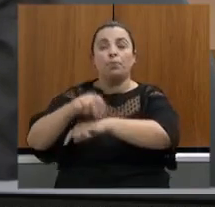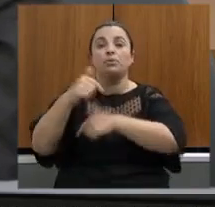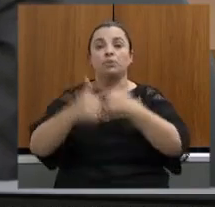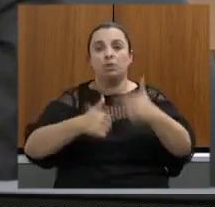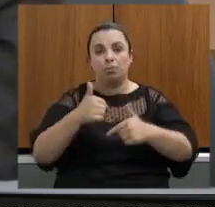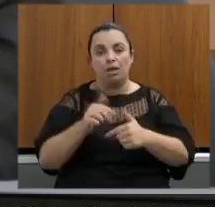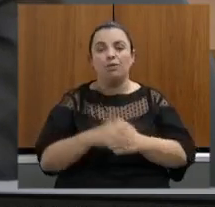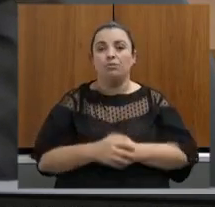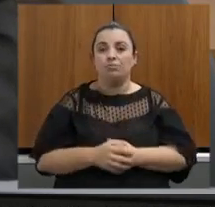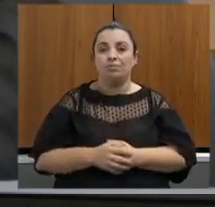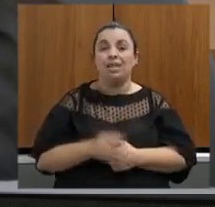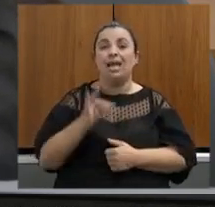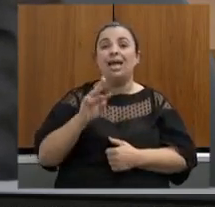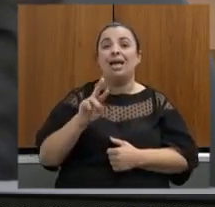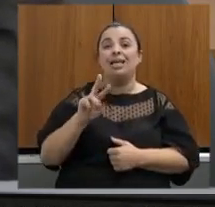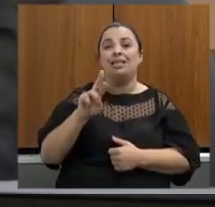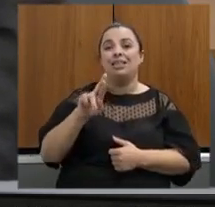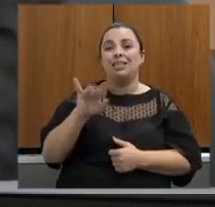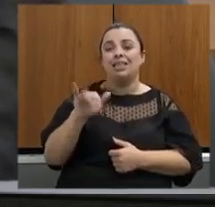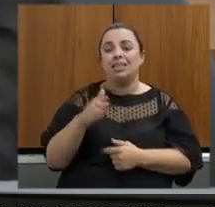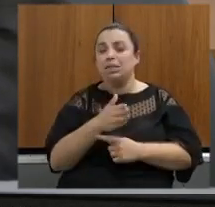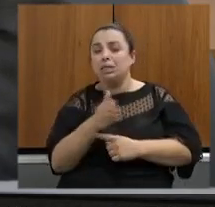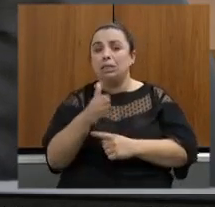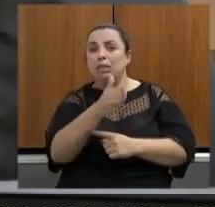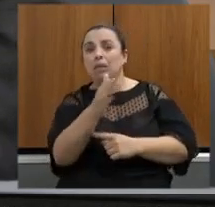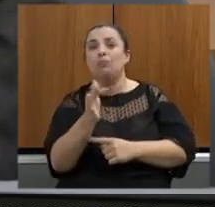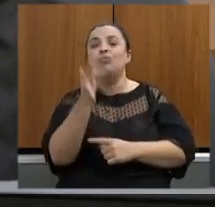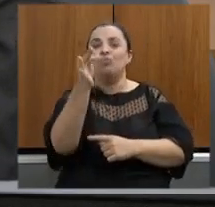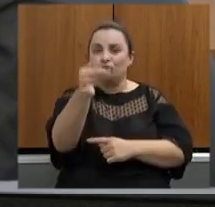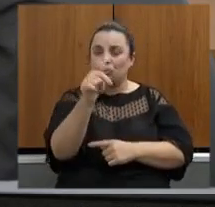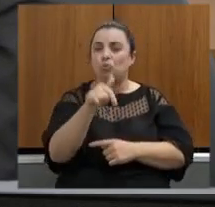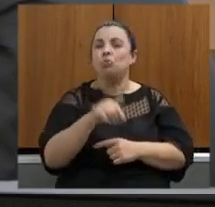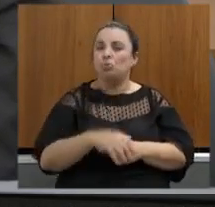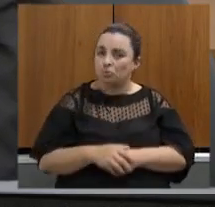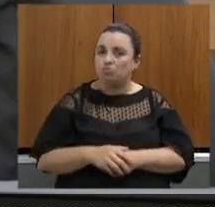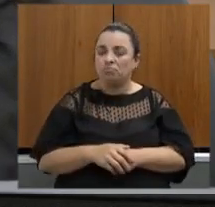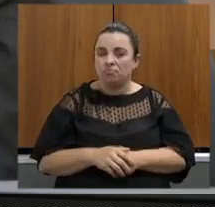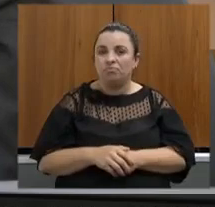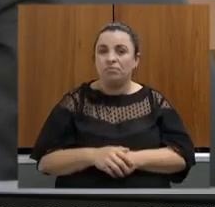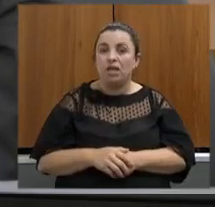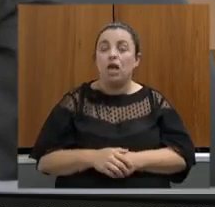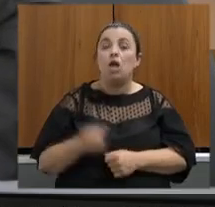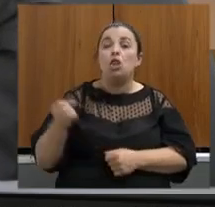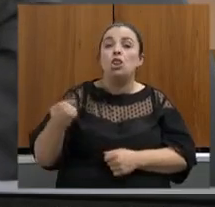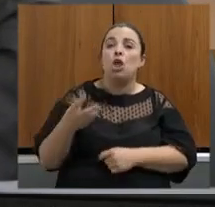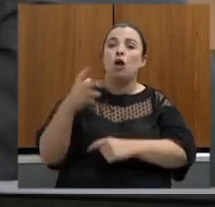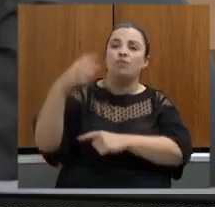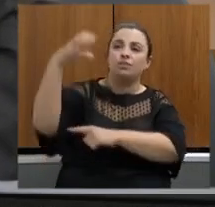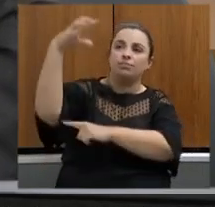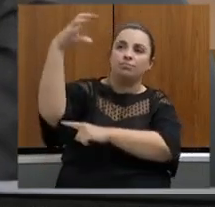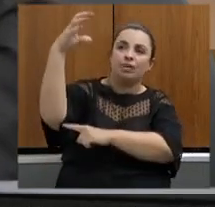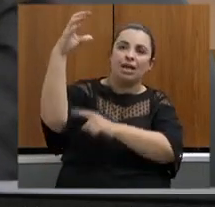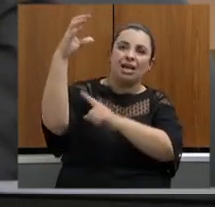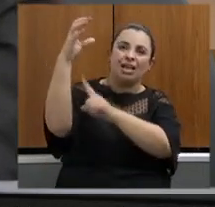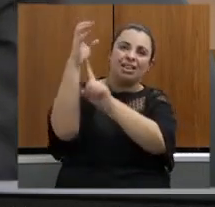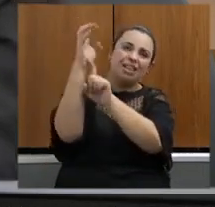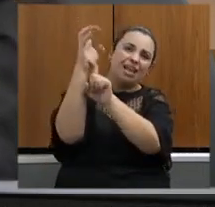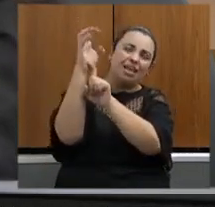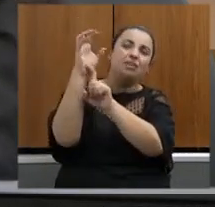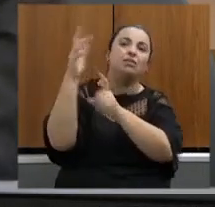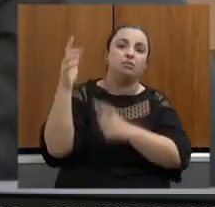trilhas do Futuro a telefonia com ativação de novas antenas atingir dos distritos de Minas Gerais